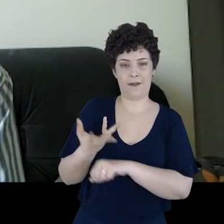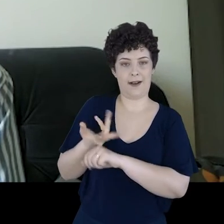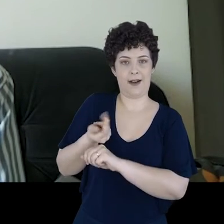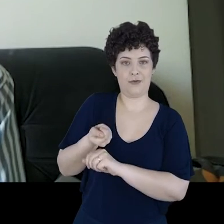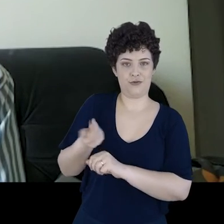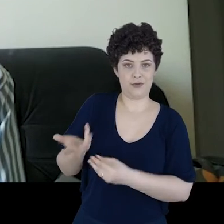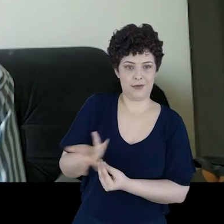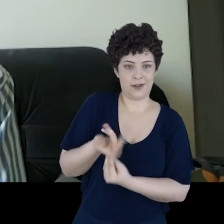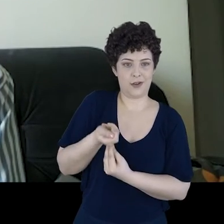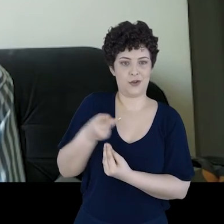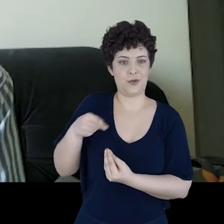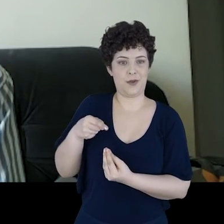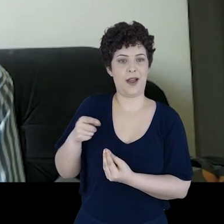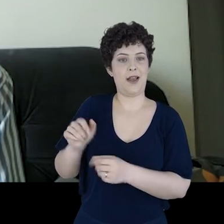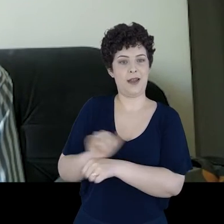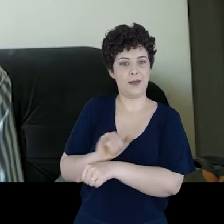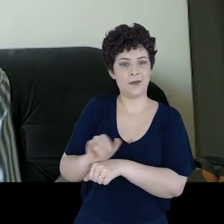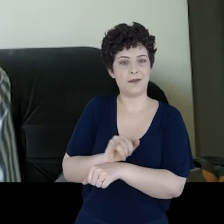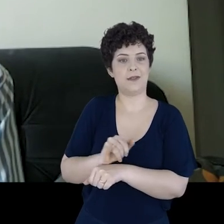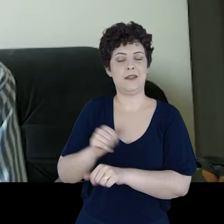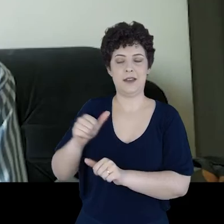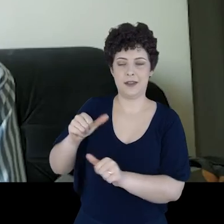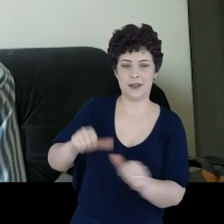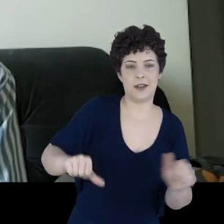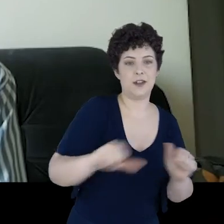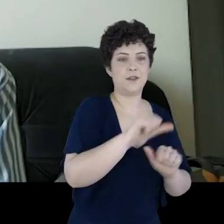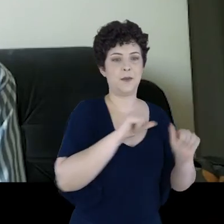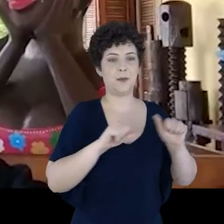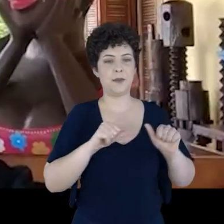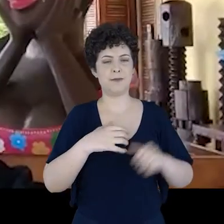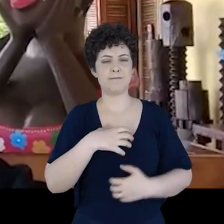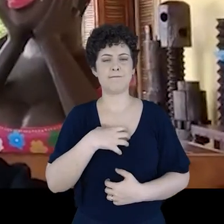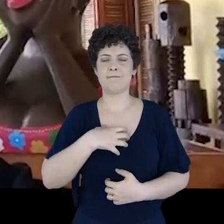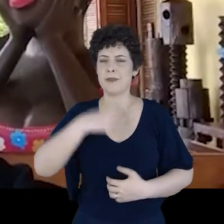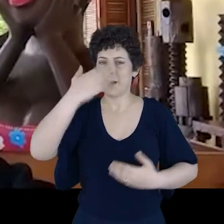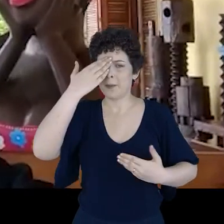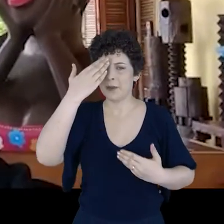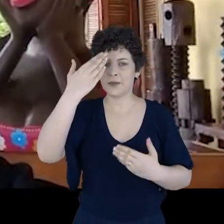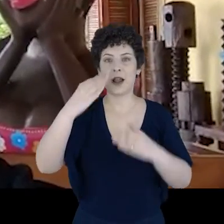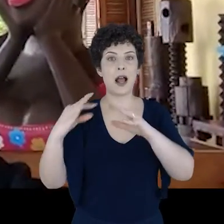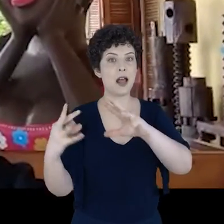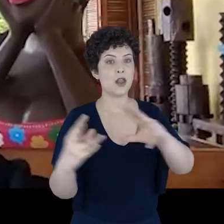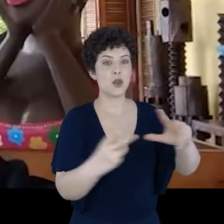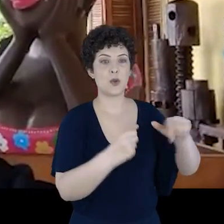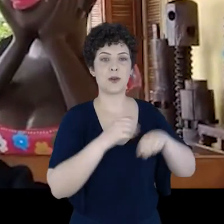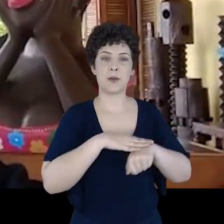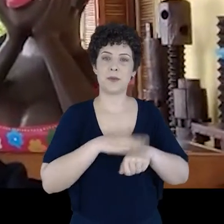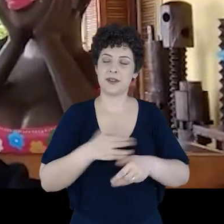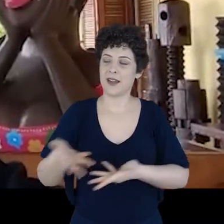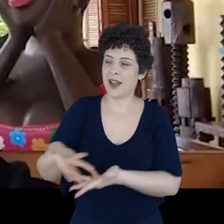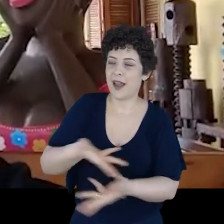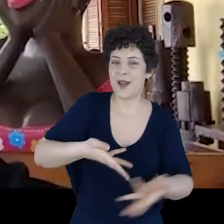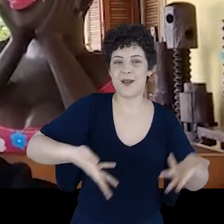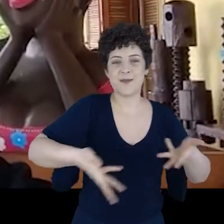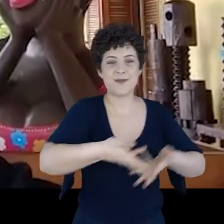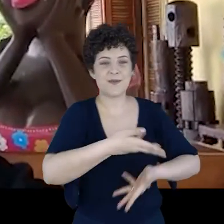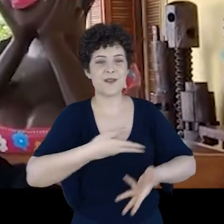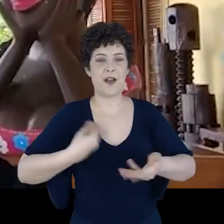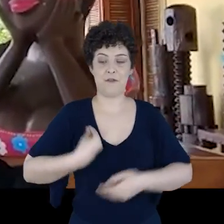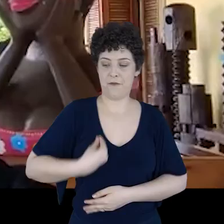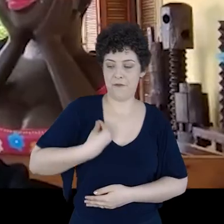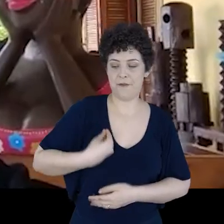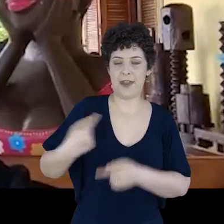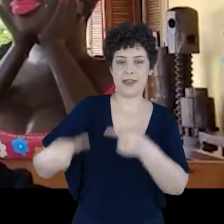valor da arte... Estudante. ...como uma ferramenta de transformação. Sou muito grato a todos pelo tempo compartilhado.